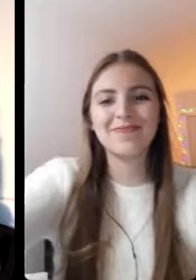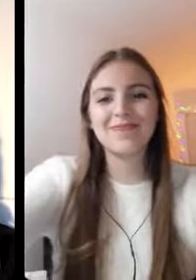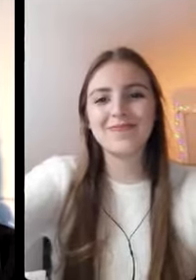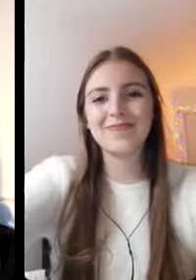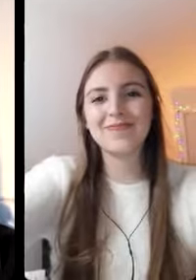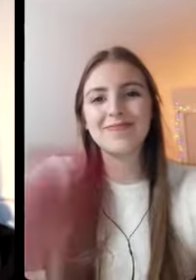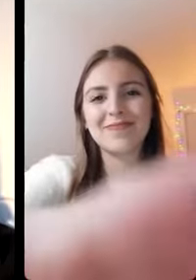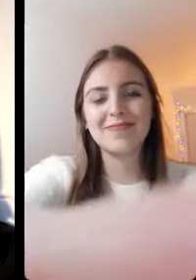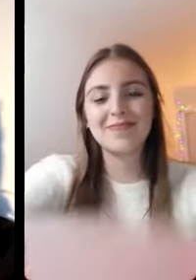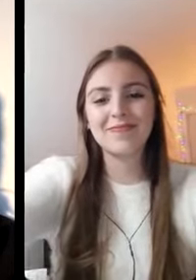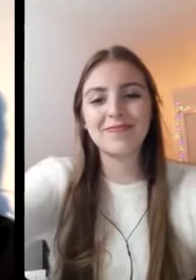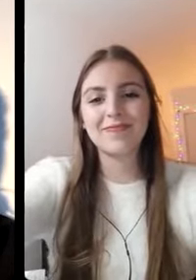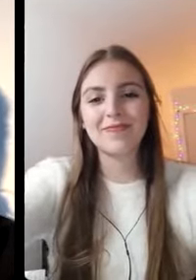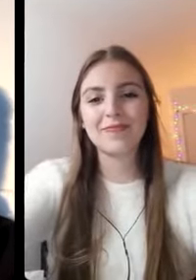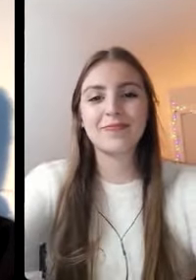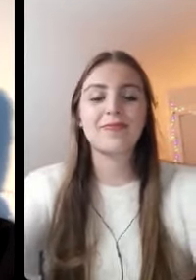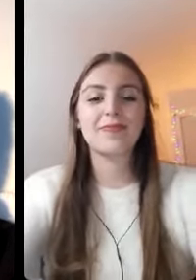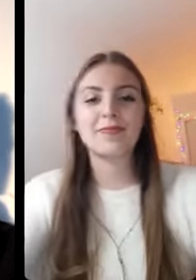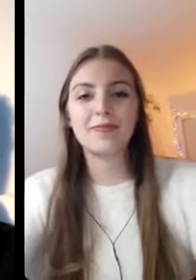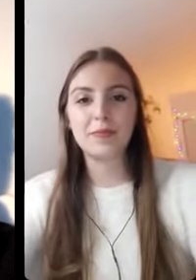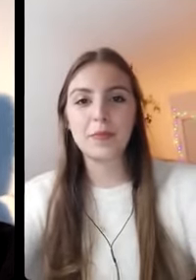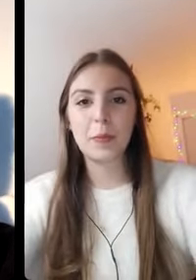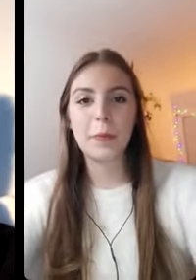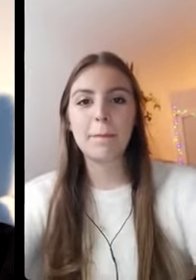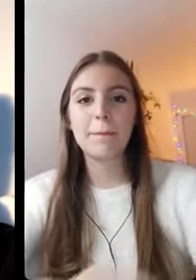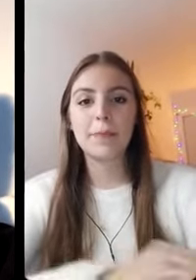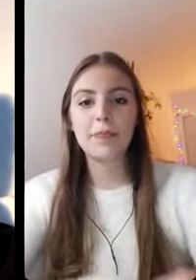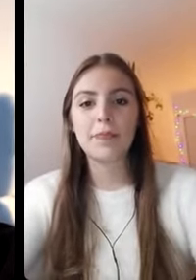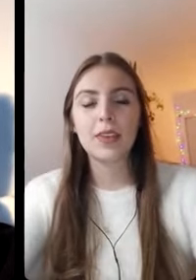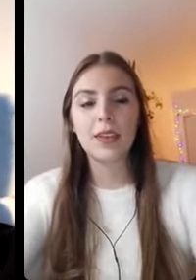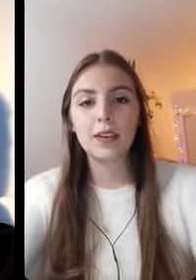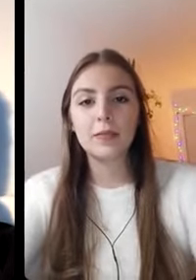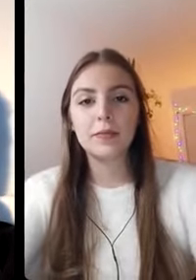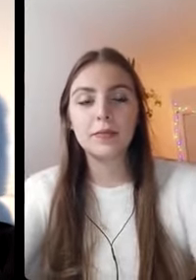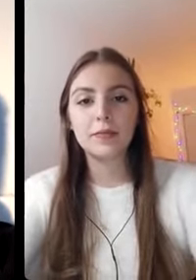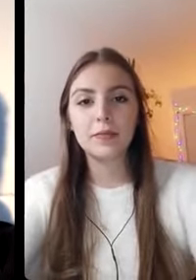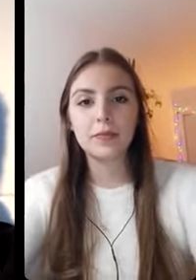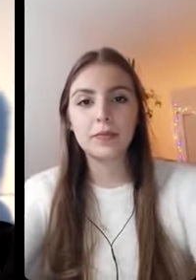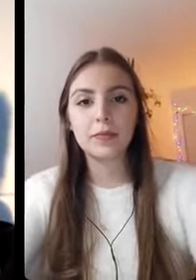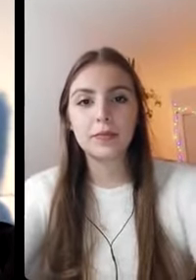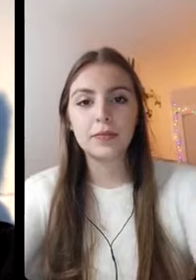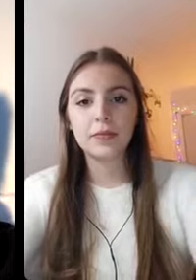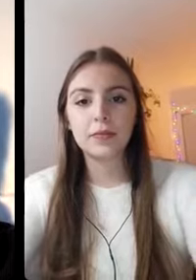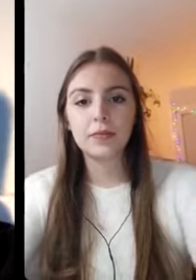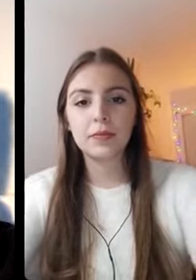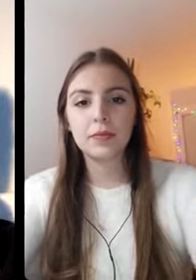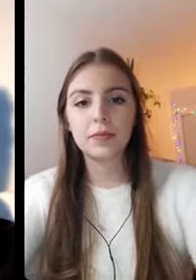Vou mandar aqui o convite para nossa intérprete de Libras. Acho que ela deve estar. Beleza.